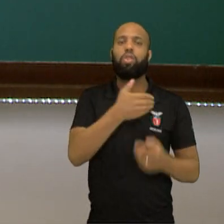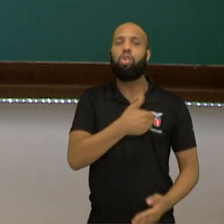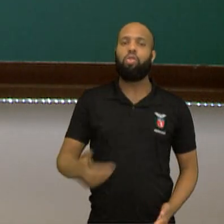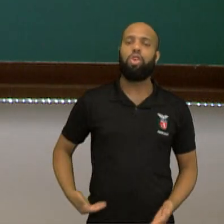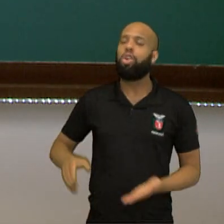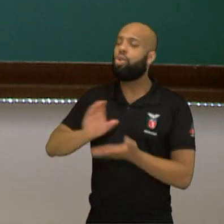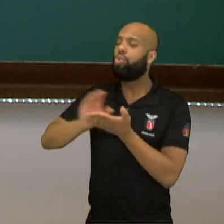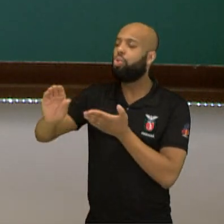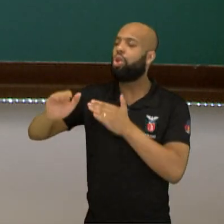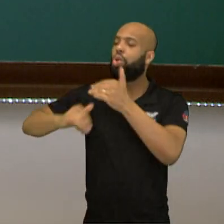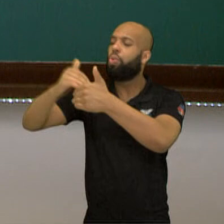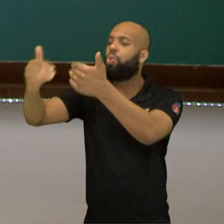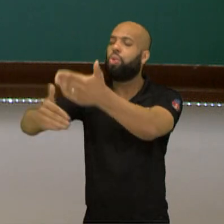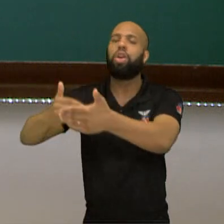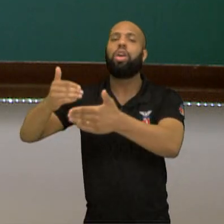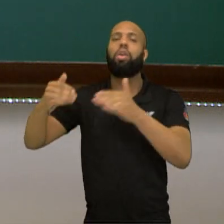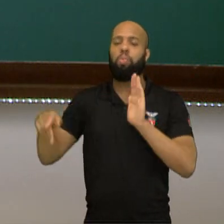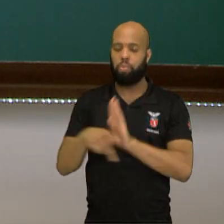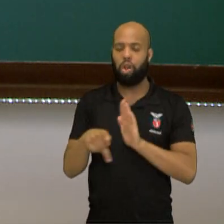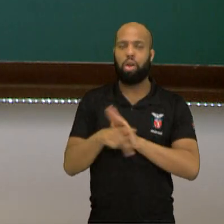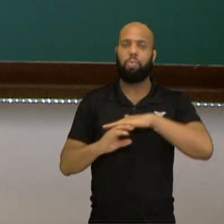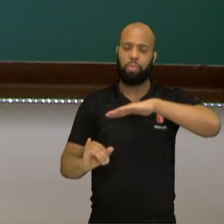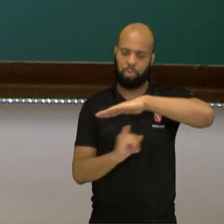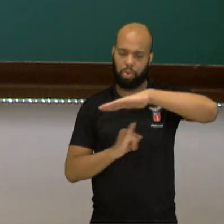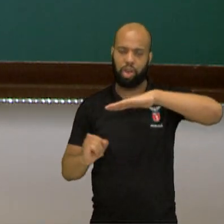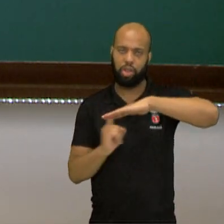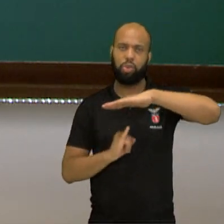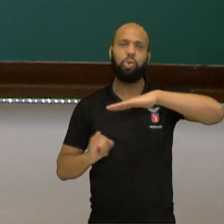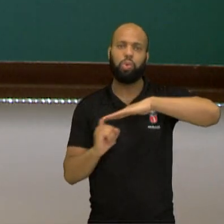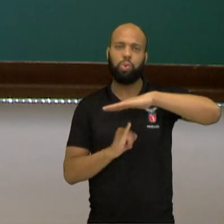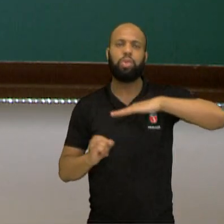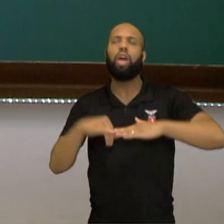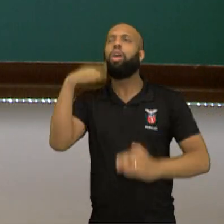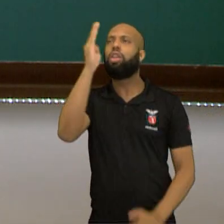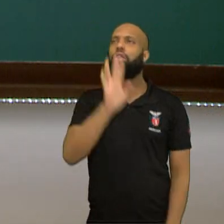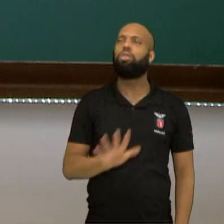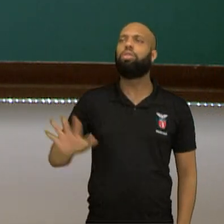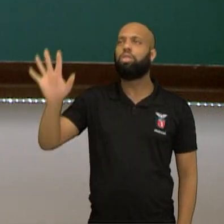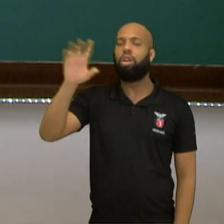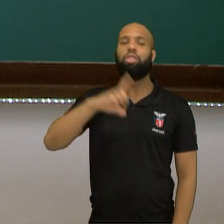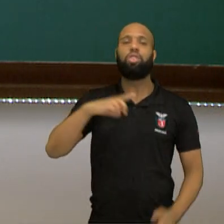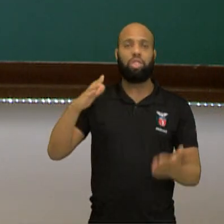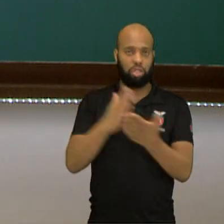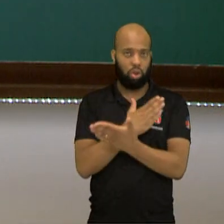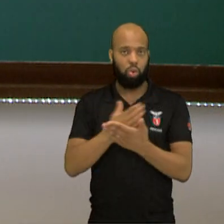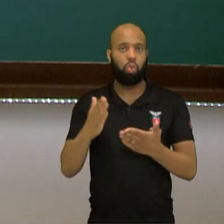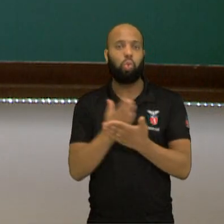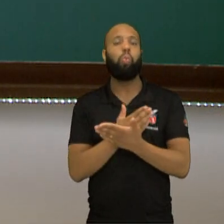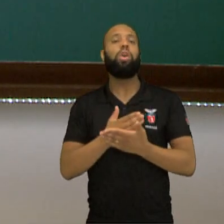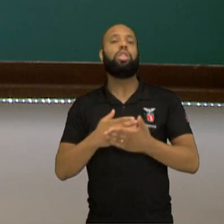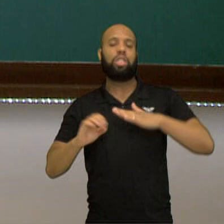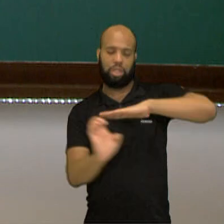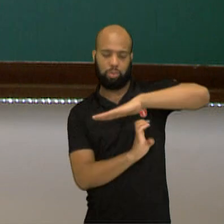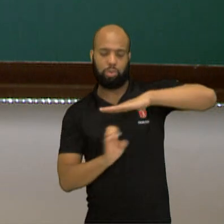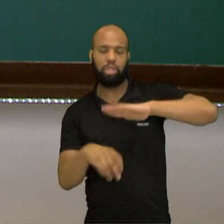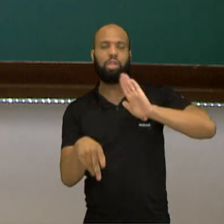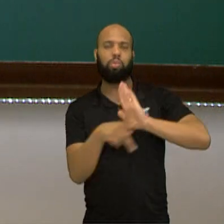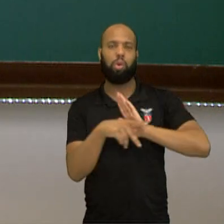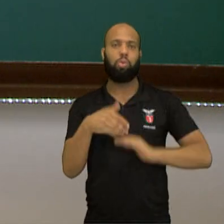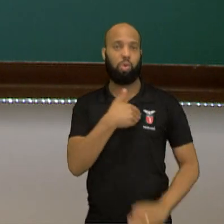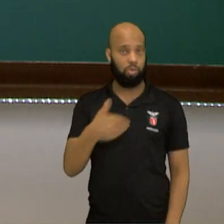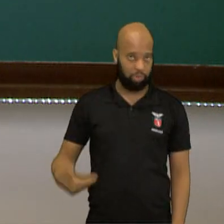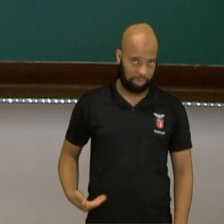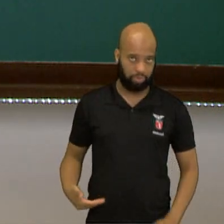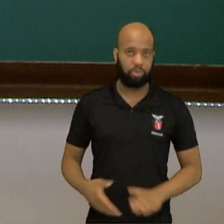desenvolvimento da indústria nacional, principalmente através da criação de empresas estatais. Mas a gente já fala disso, calma